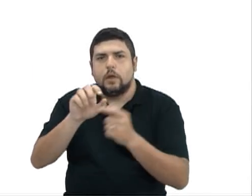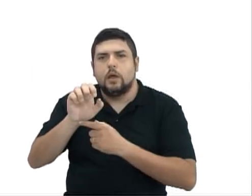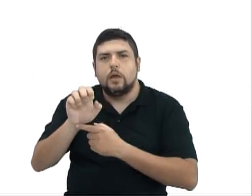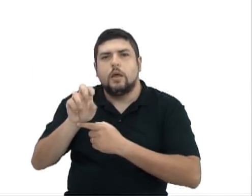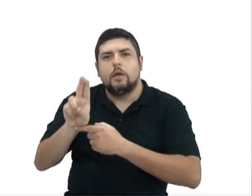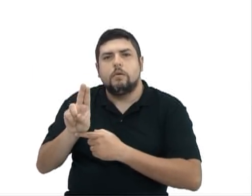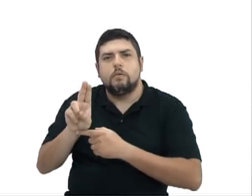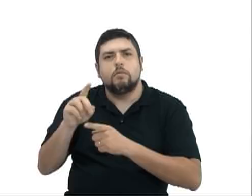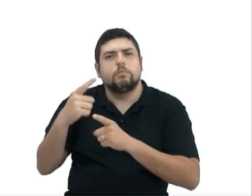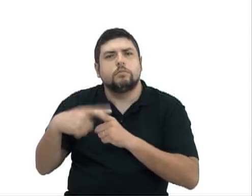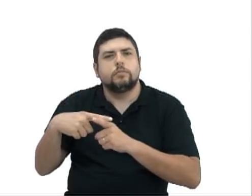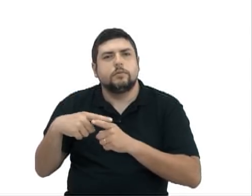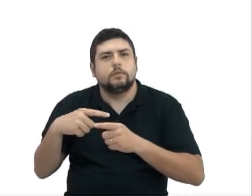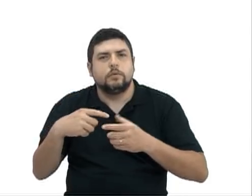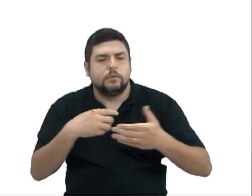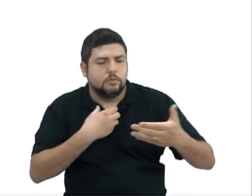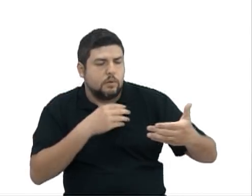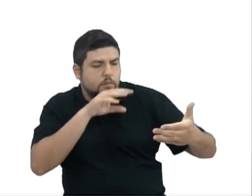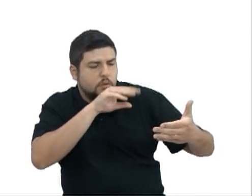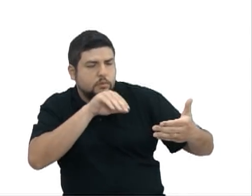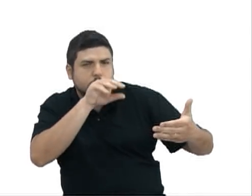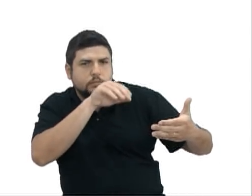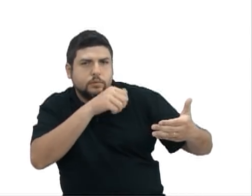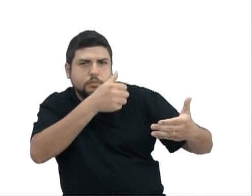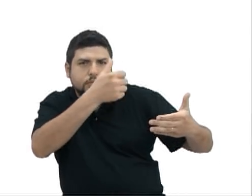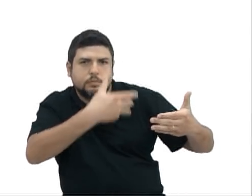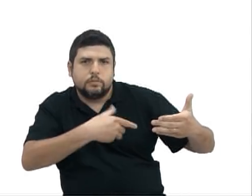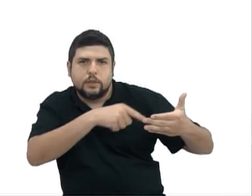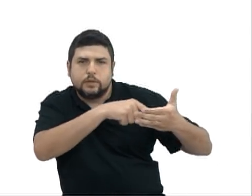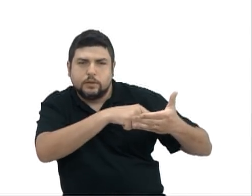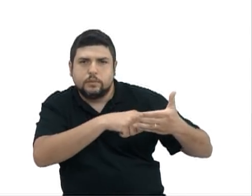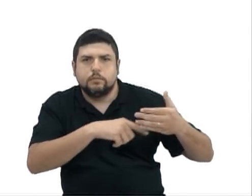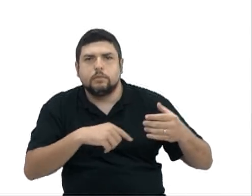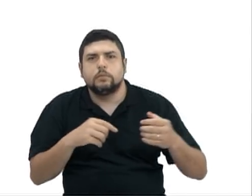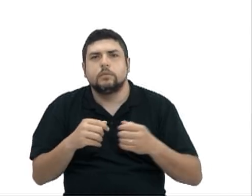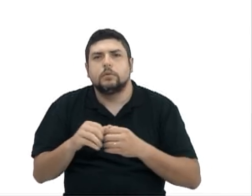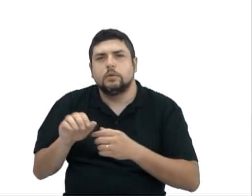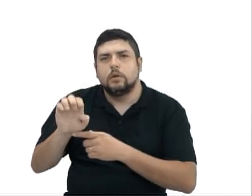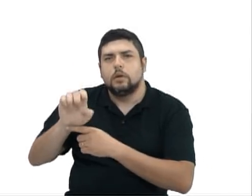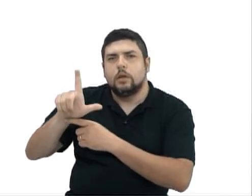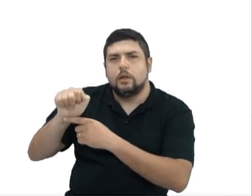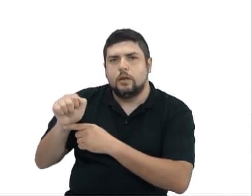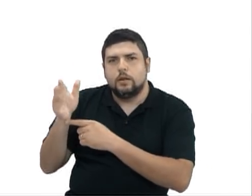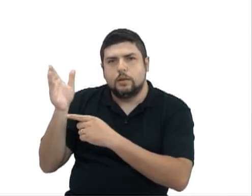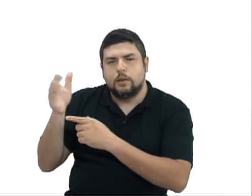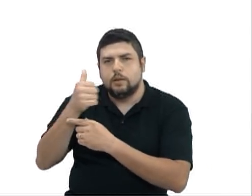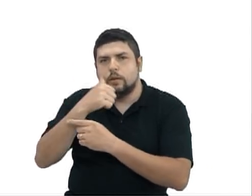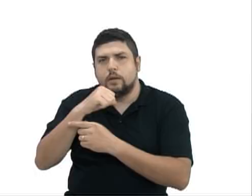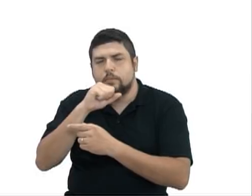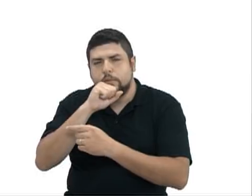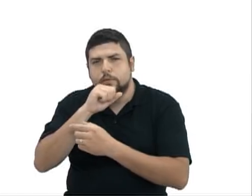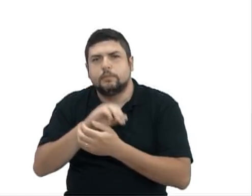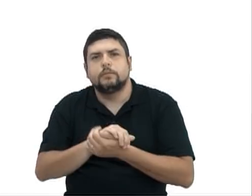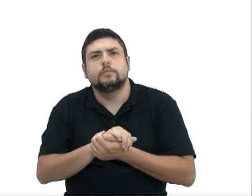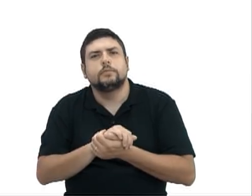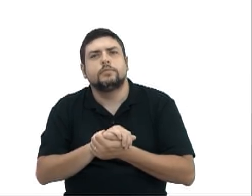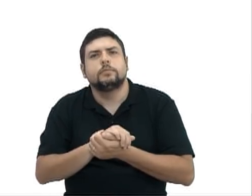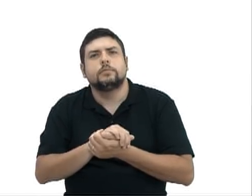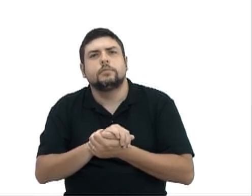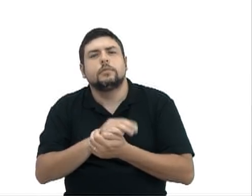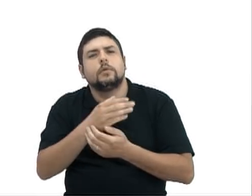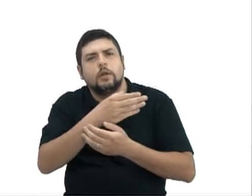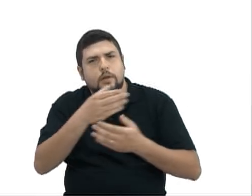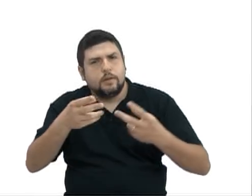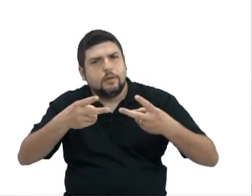né? E a referência à mãe ali, o ela. Vocês notaram que apareceu